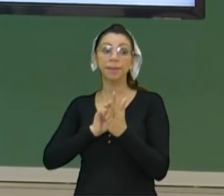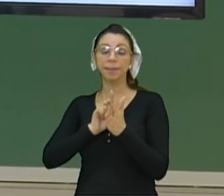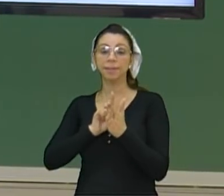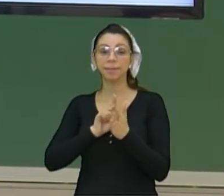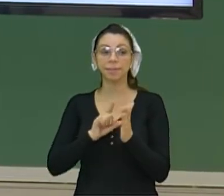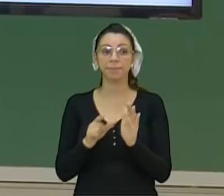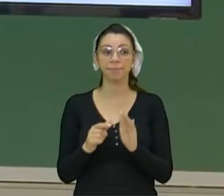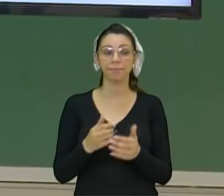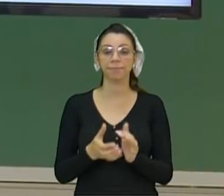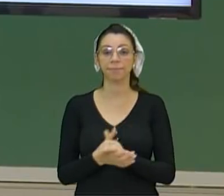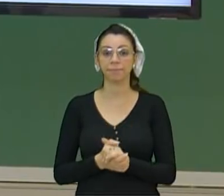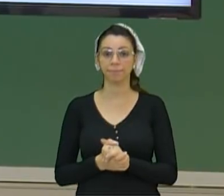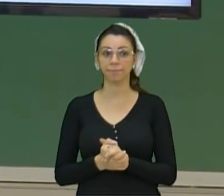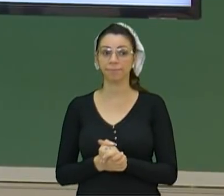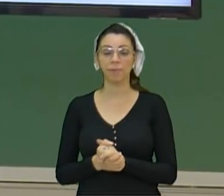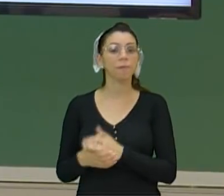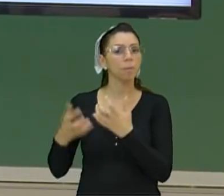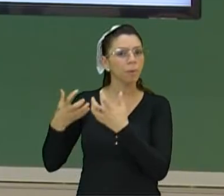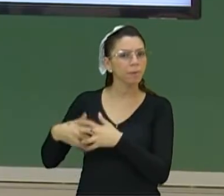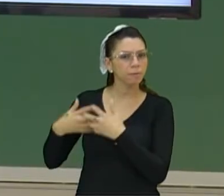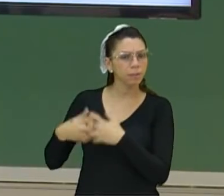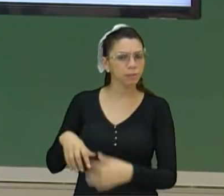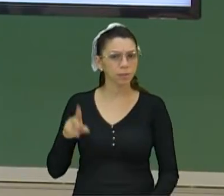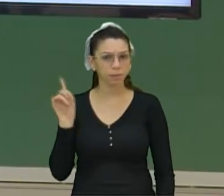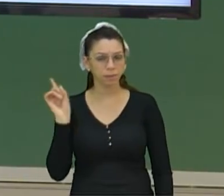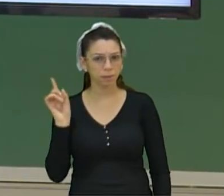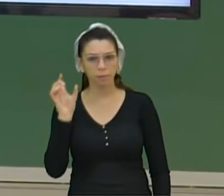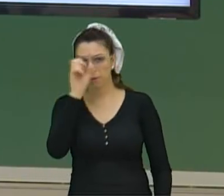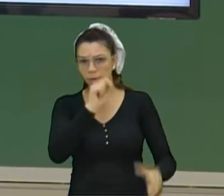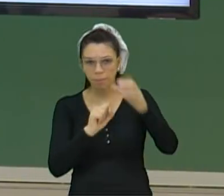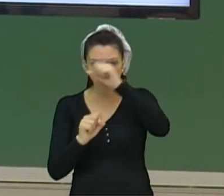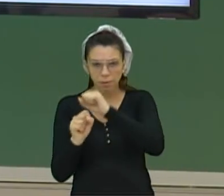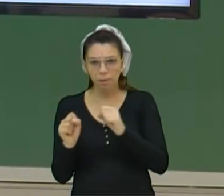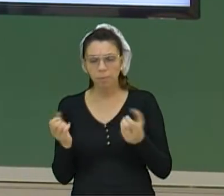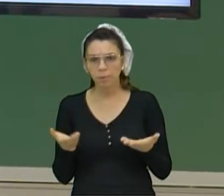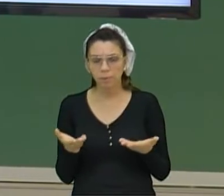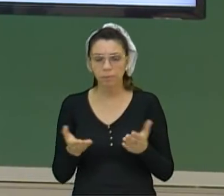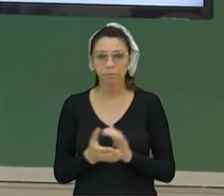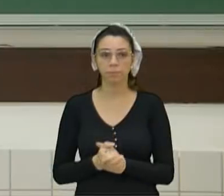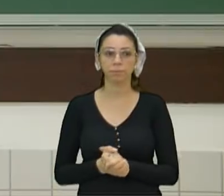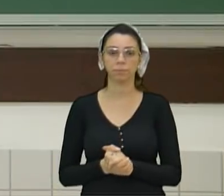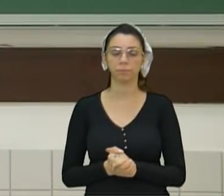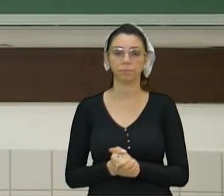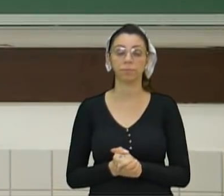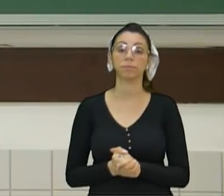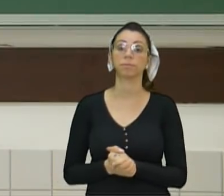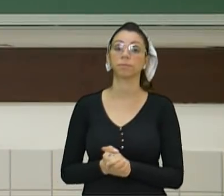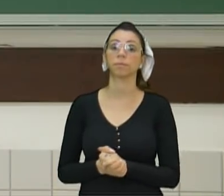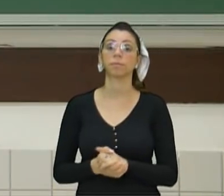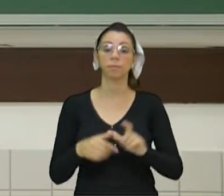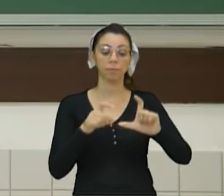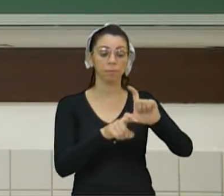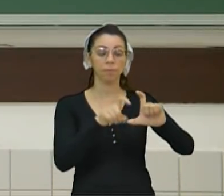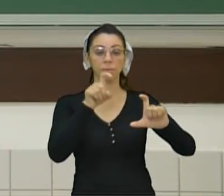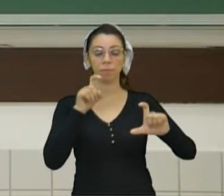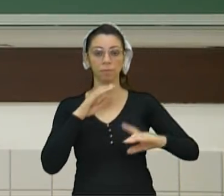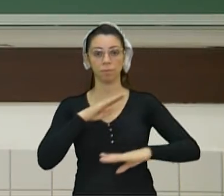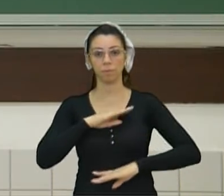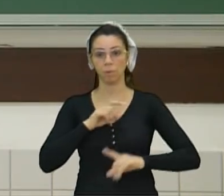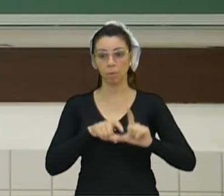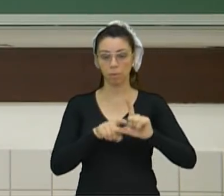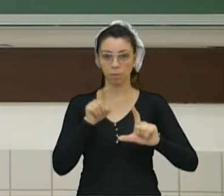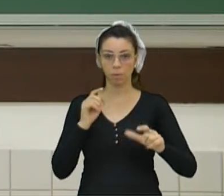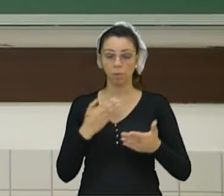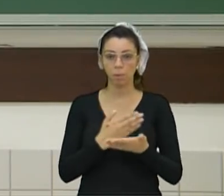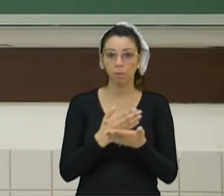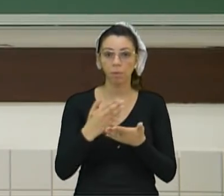para a próxima aula? Vamos refletir um pouquinho aí. O que nós aprendemos nessa aula? Nós falamos sobre os eventos independentes,